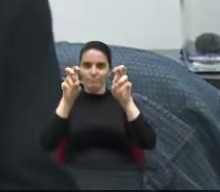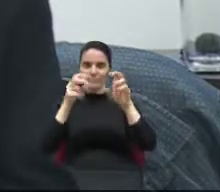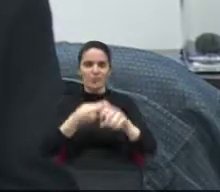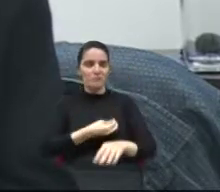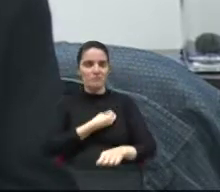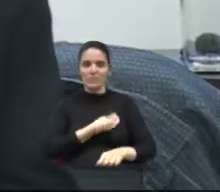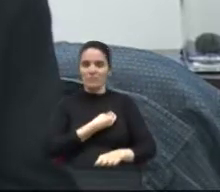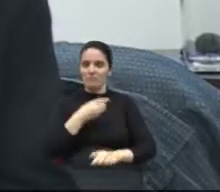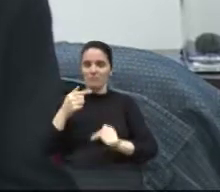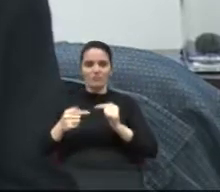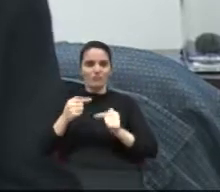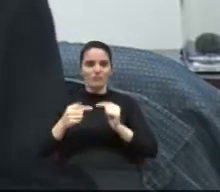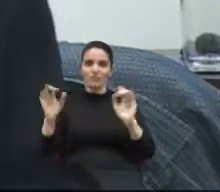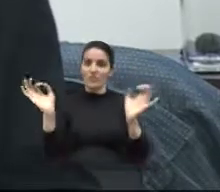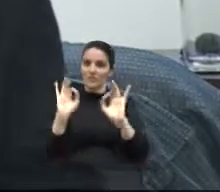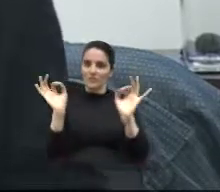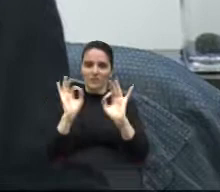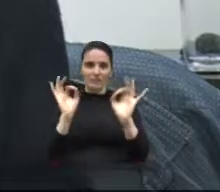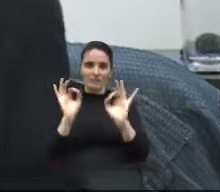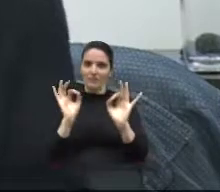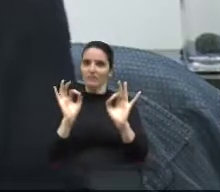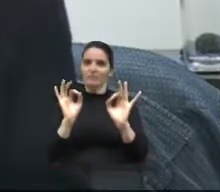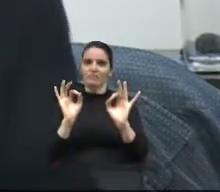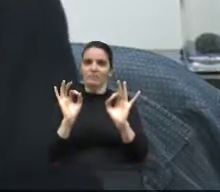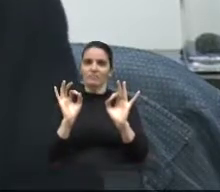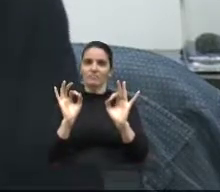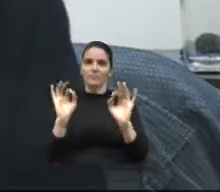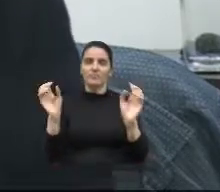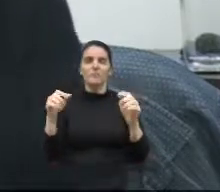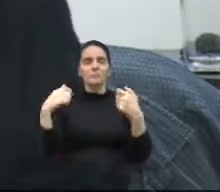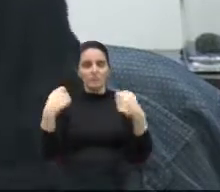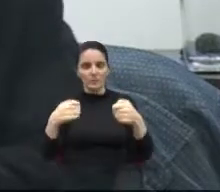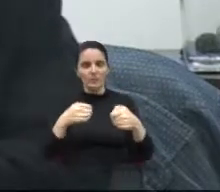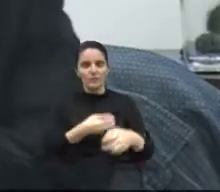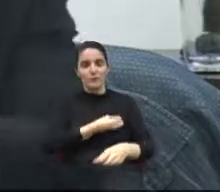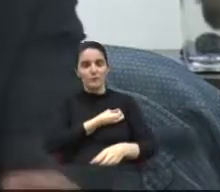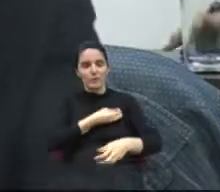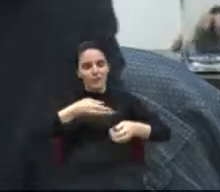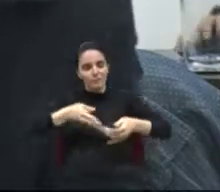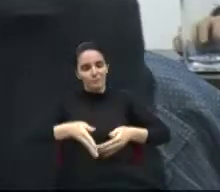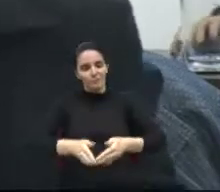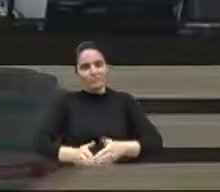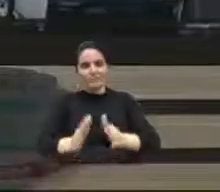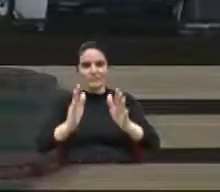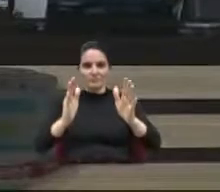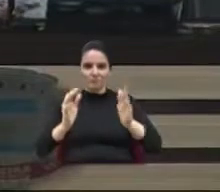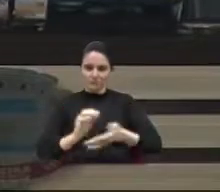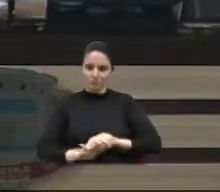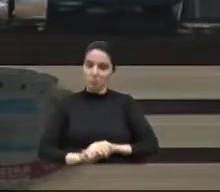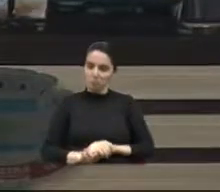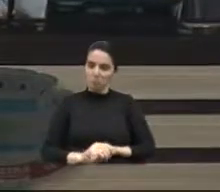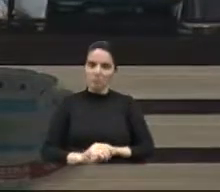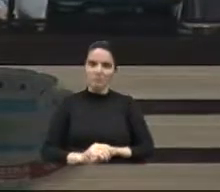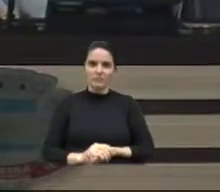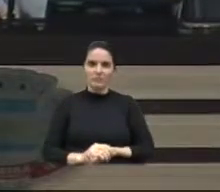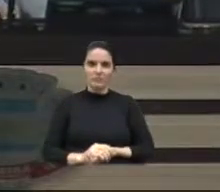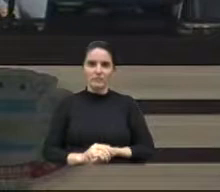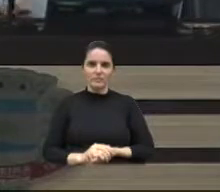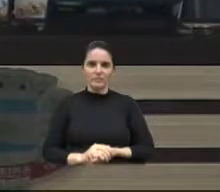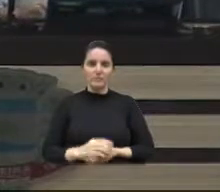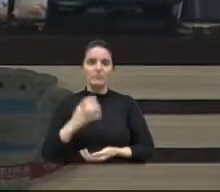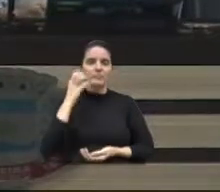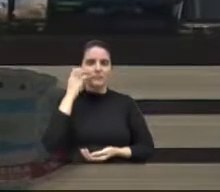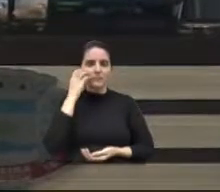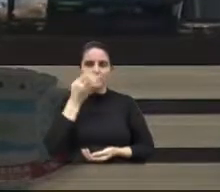discutir, a não ser que deixar com que ela nasça. Obrigado, senhor presidente. Marcelo Rossi. Depois eu